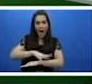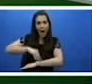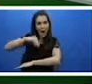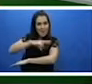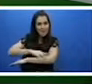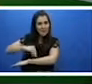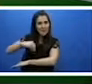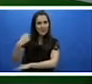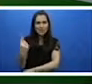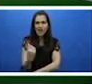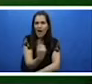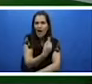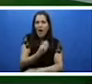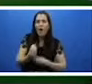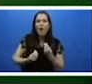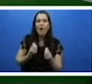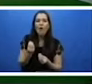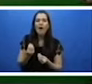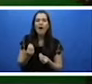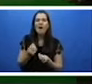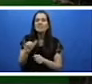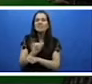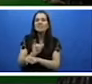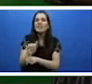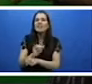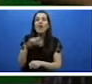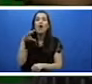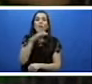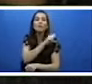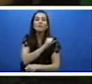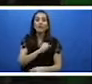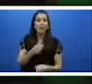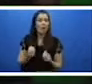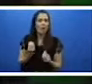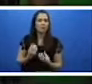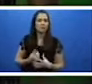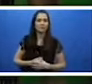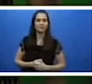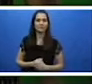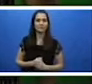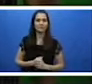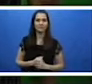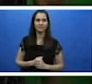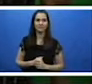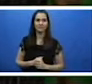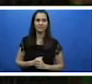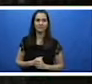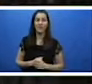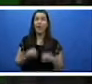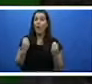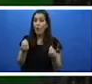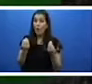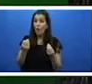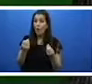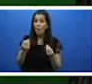de cada um, como serve como estratégia de sobrevivência? Vamos responder. Como o lobo europeu se